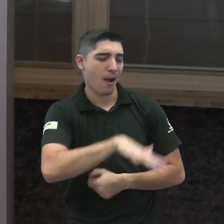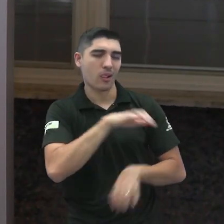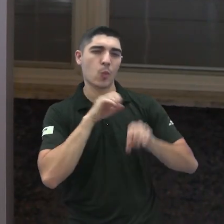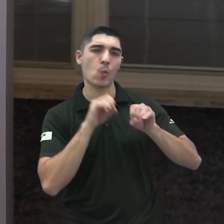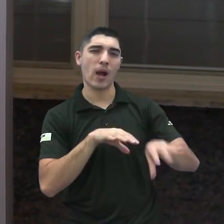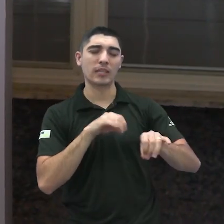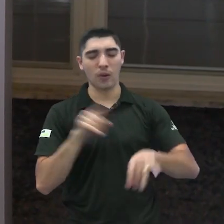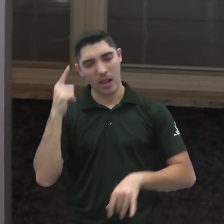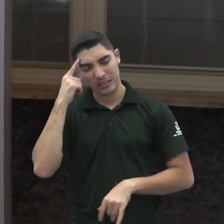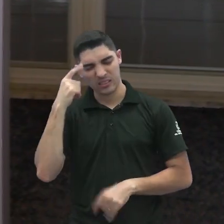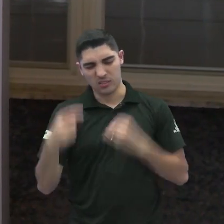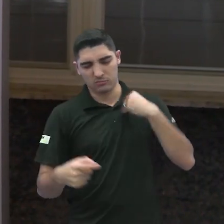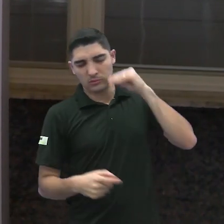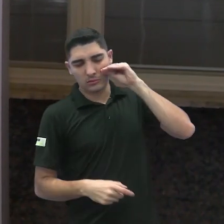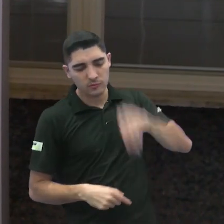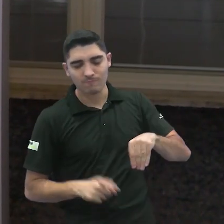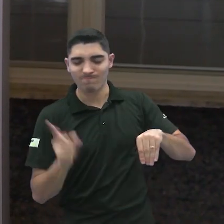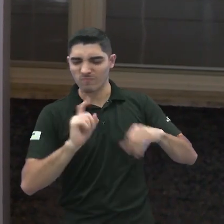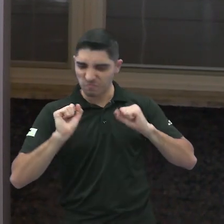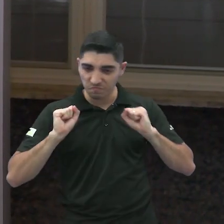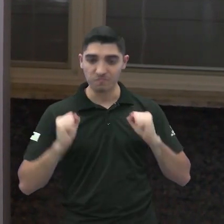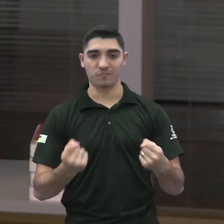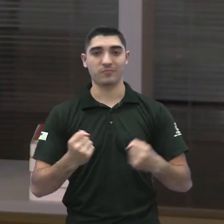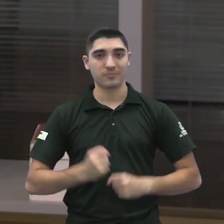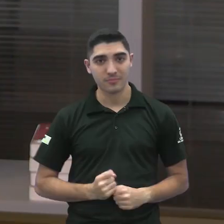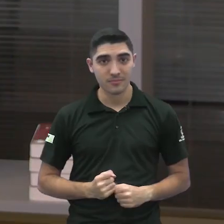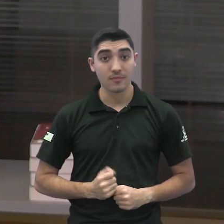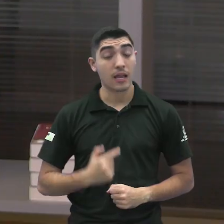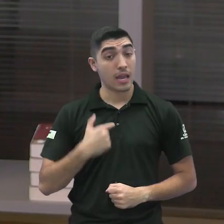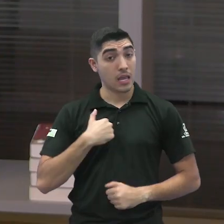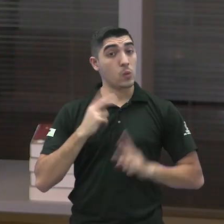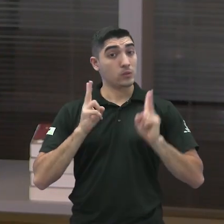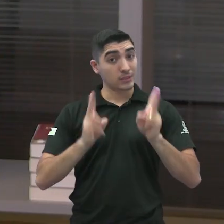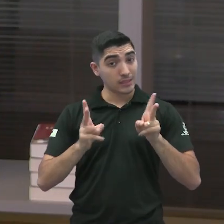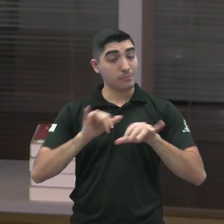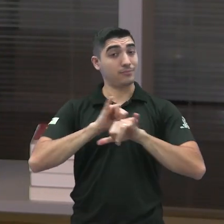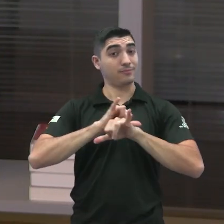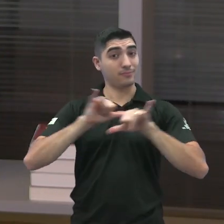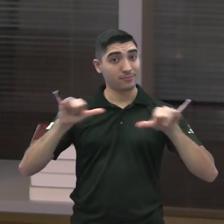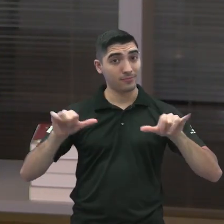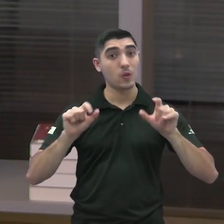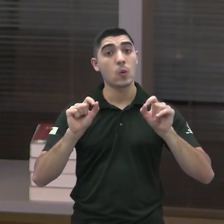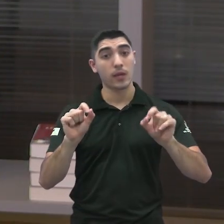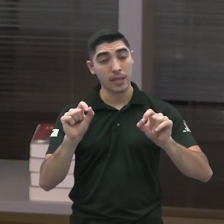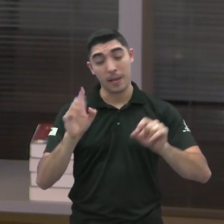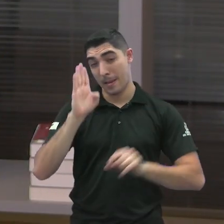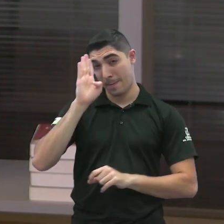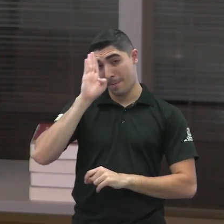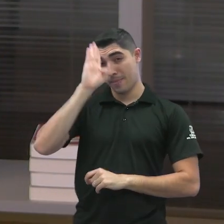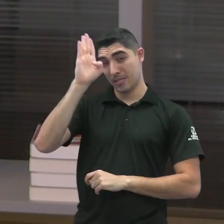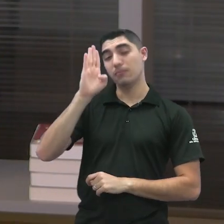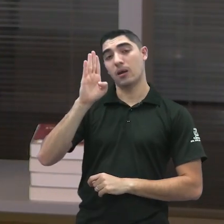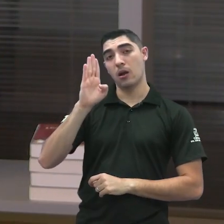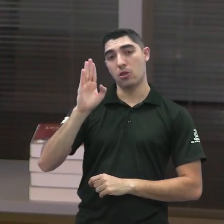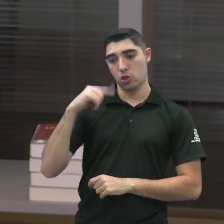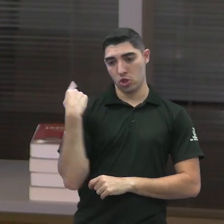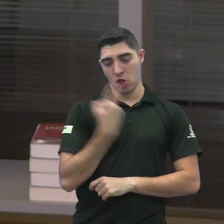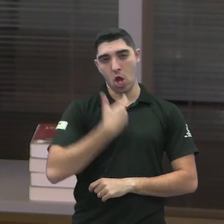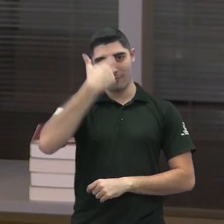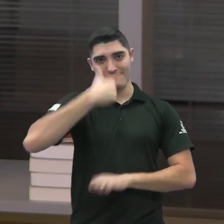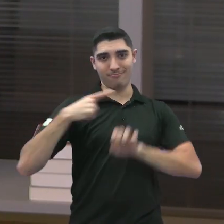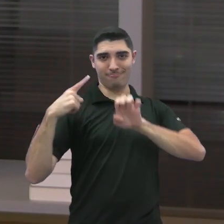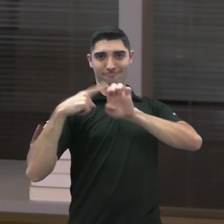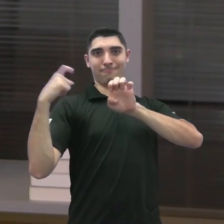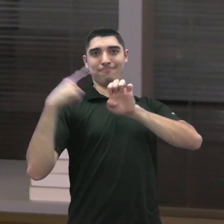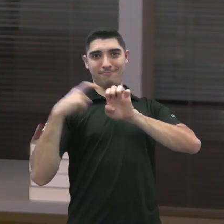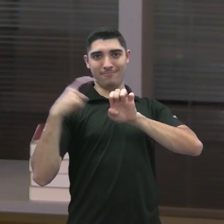ela não ter desistido do seu maior projeto. Uma das coisas que eu costumo muito falar é que, principalmente pra gente